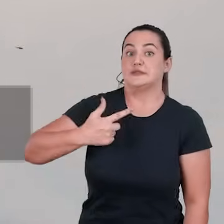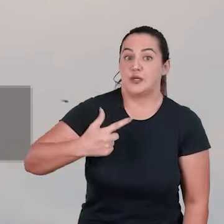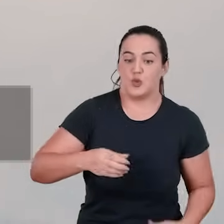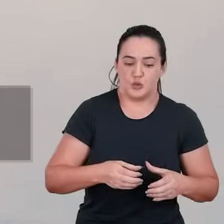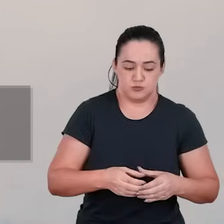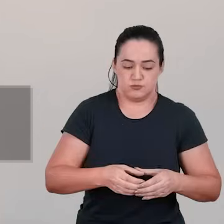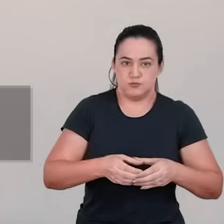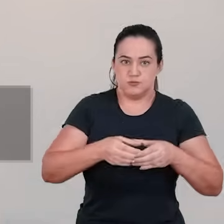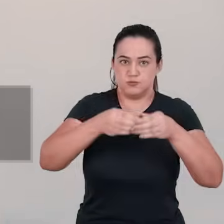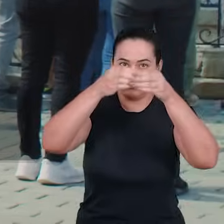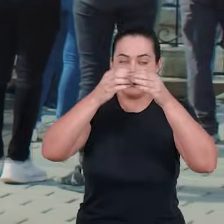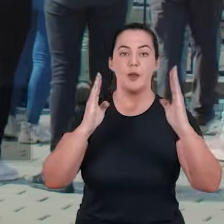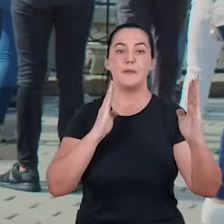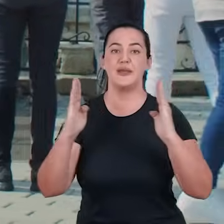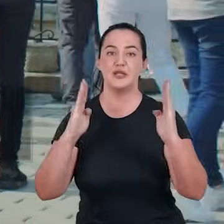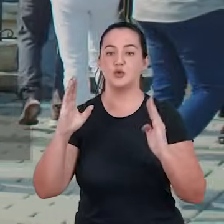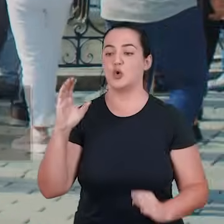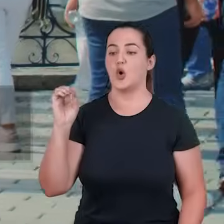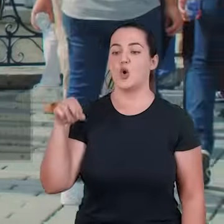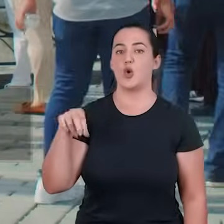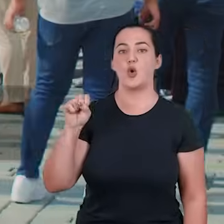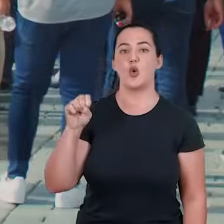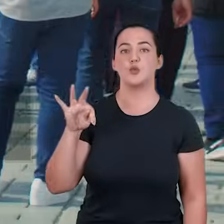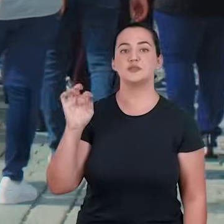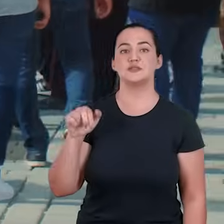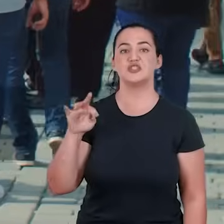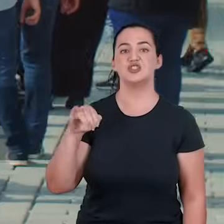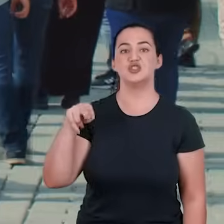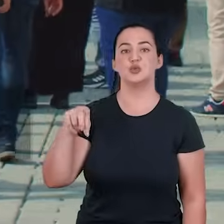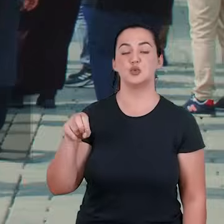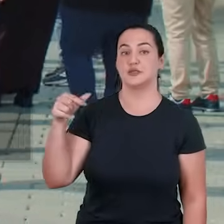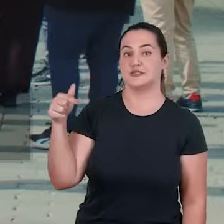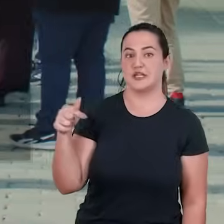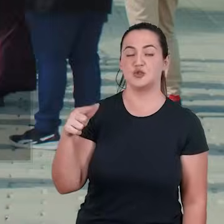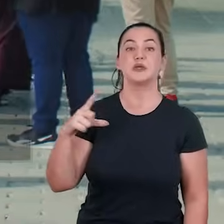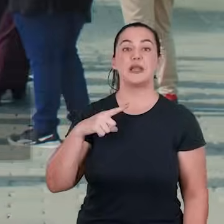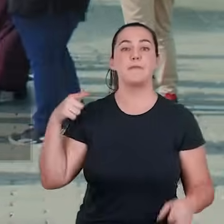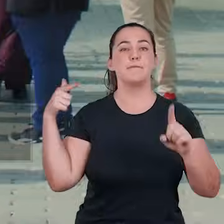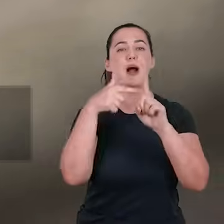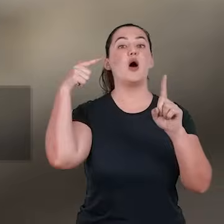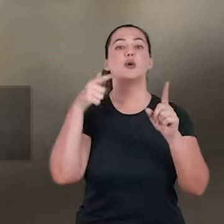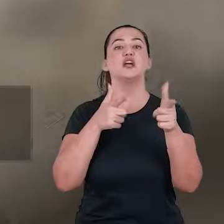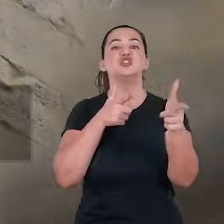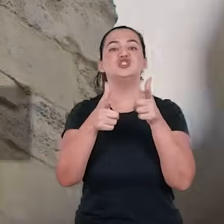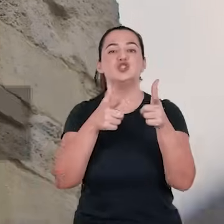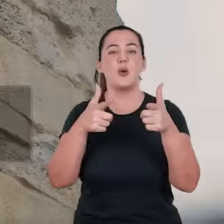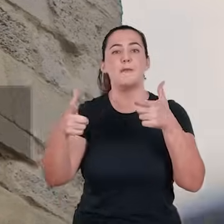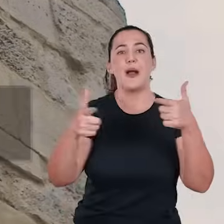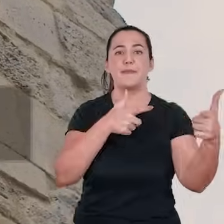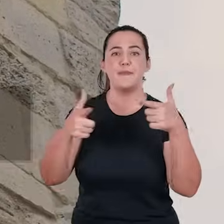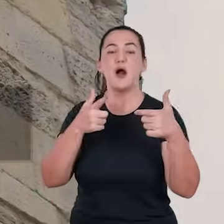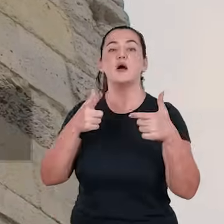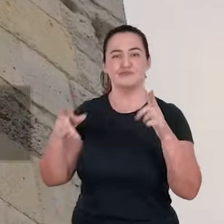de Constantino VII. Esse obelisco também foi colocado aqui, ele tem várias marcas de tiro da época que os